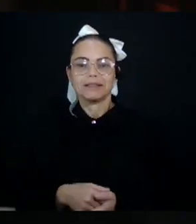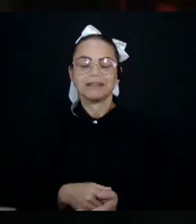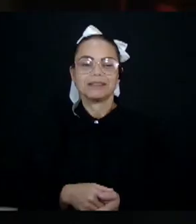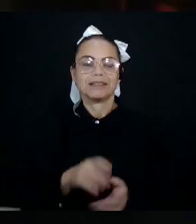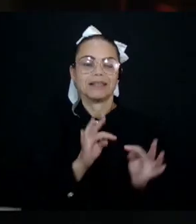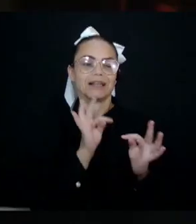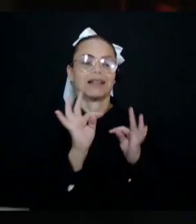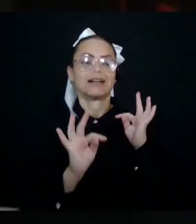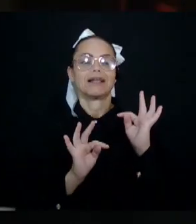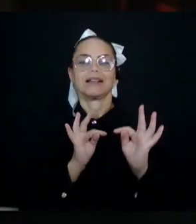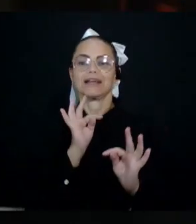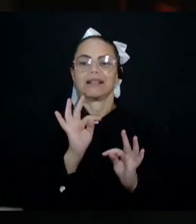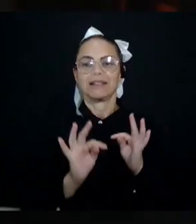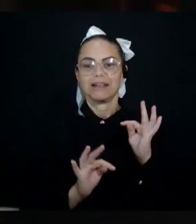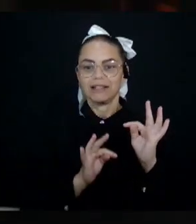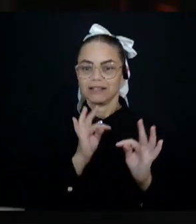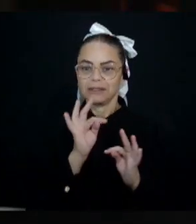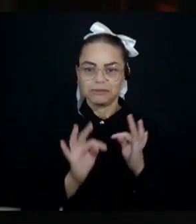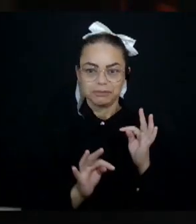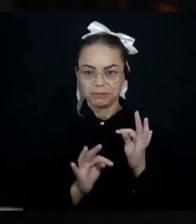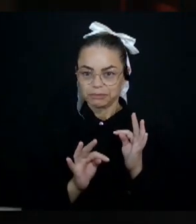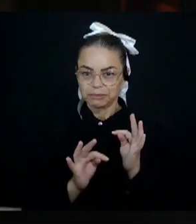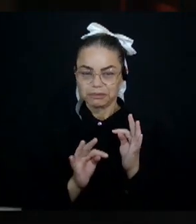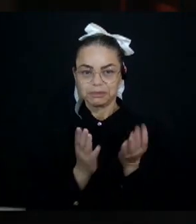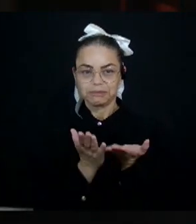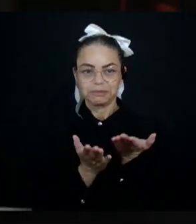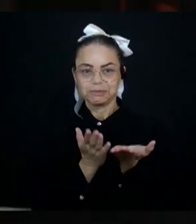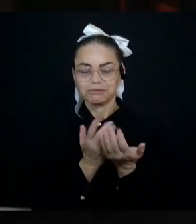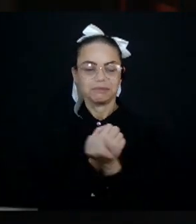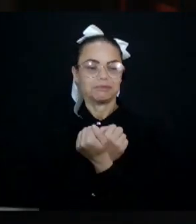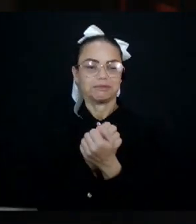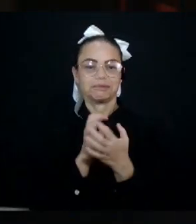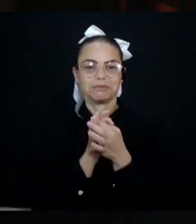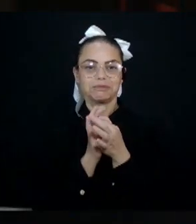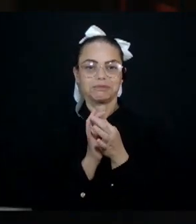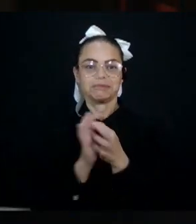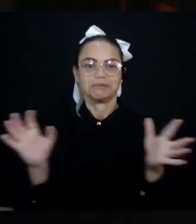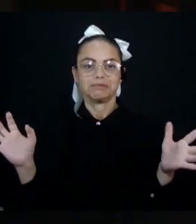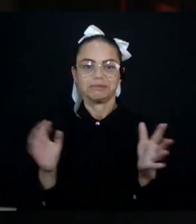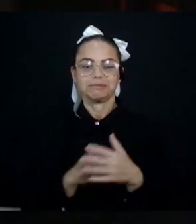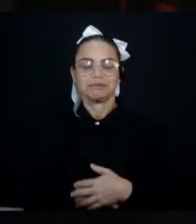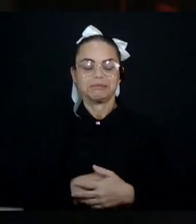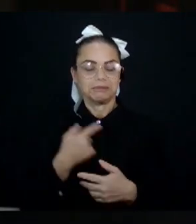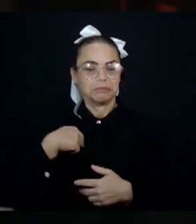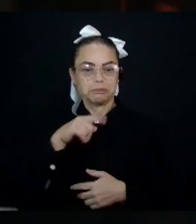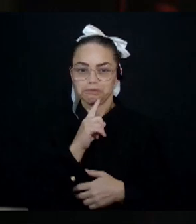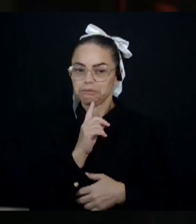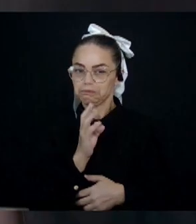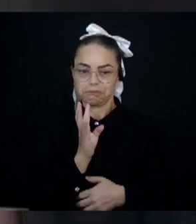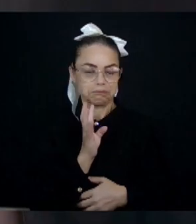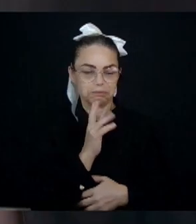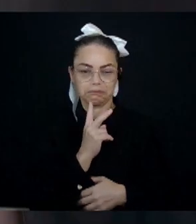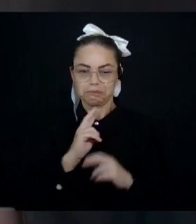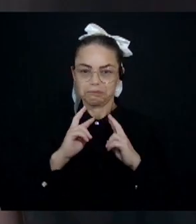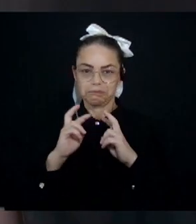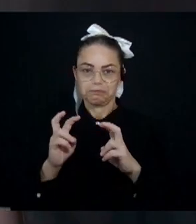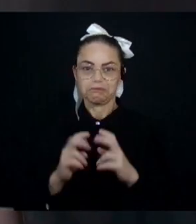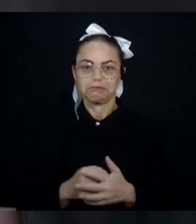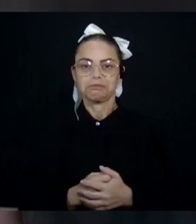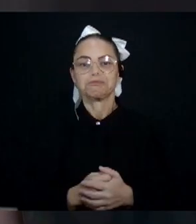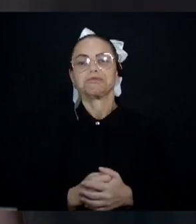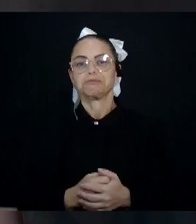porque que parece ser tão libertador a gente não ser reconhecido. Pois